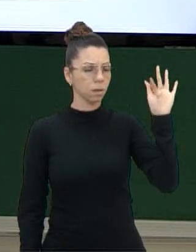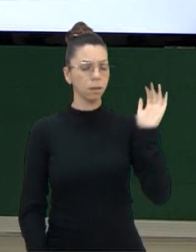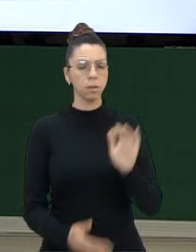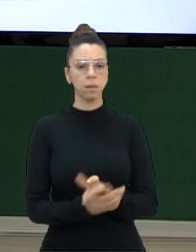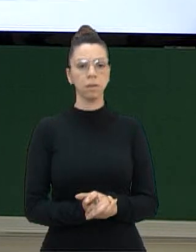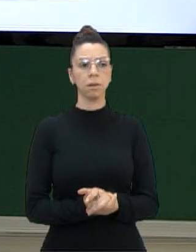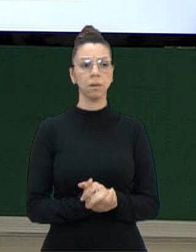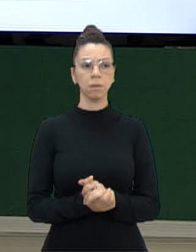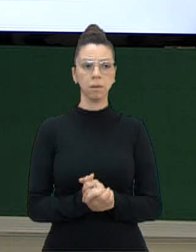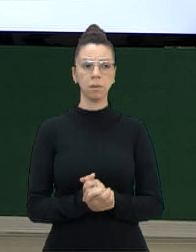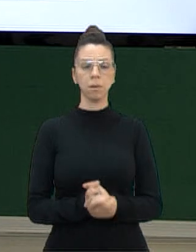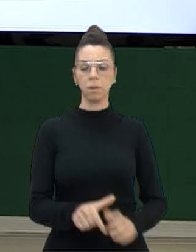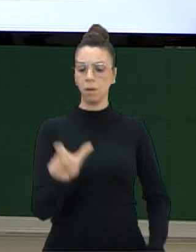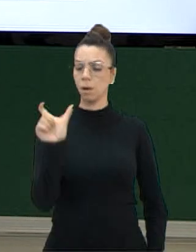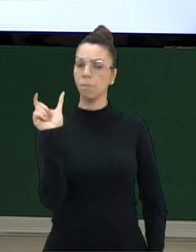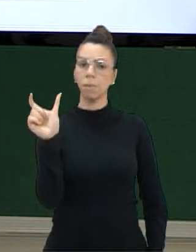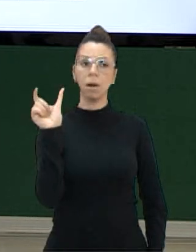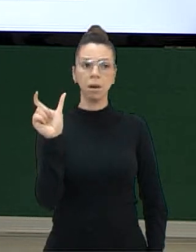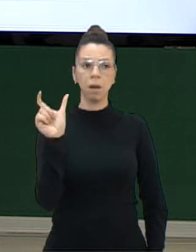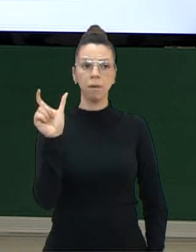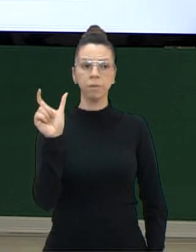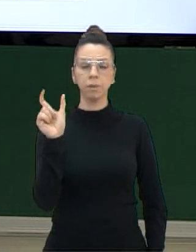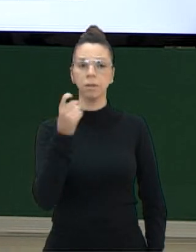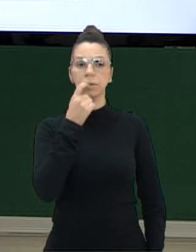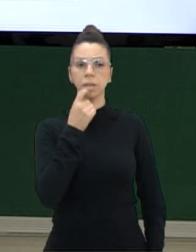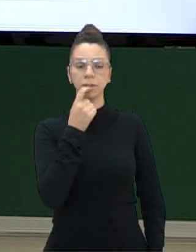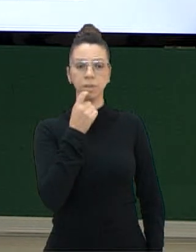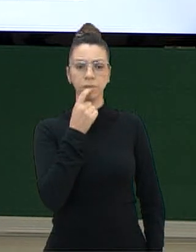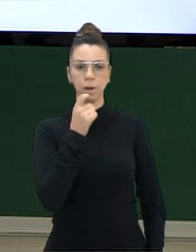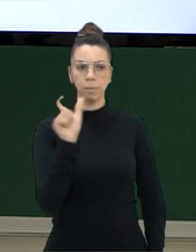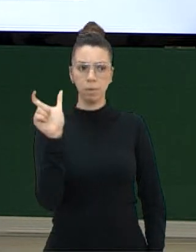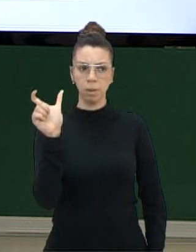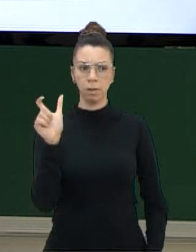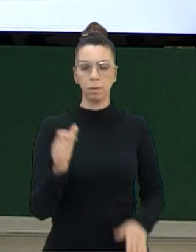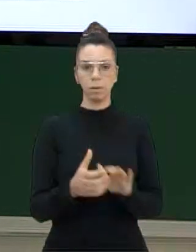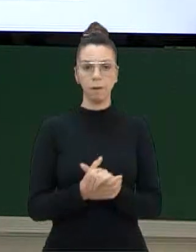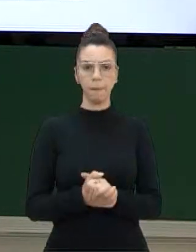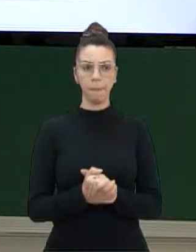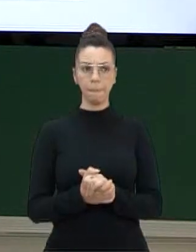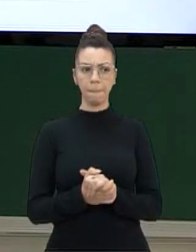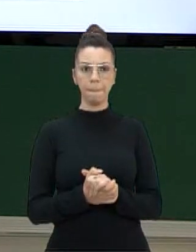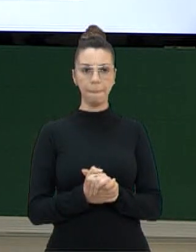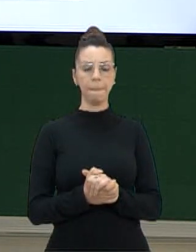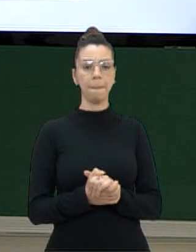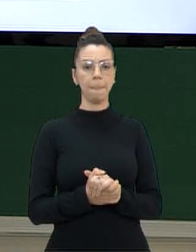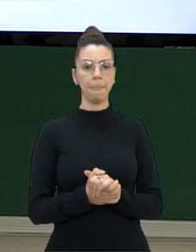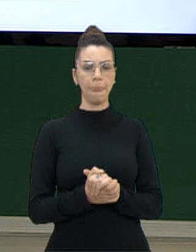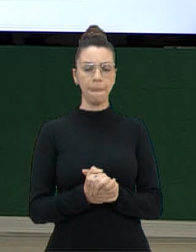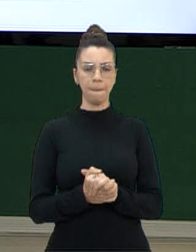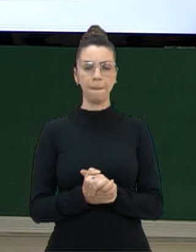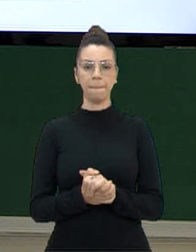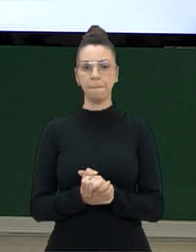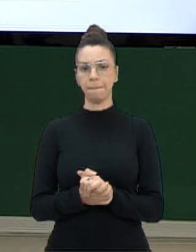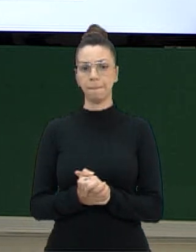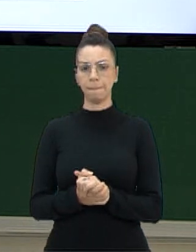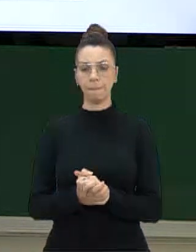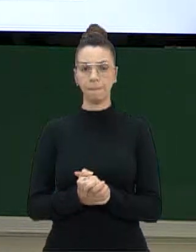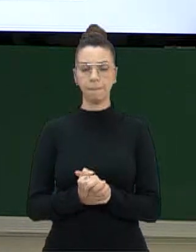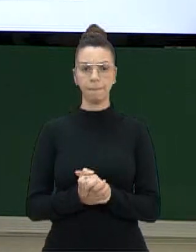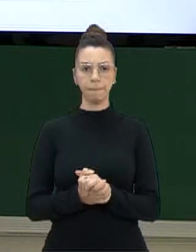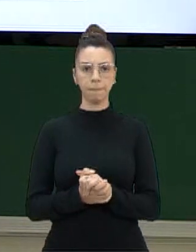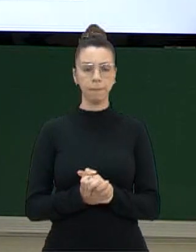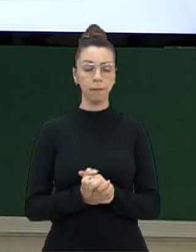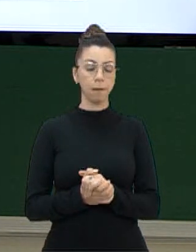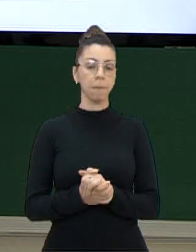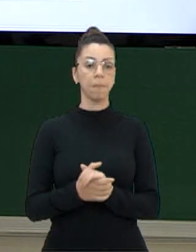a palavra-chave para nós é eletrodomésticos, eletrônicos e aparatos robóticos. É uma